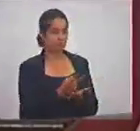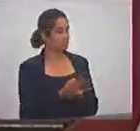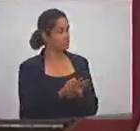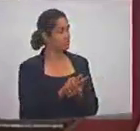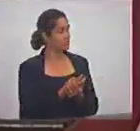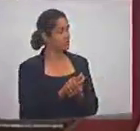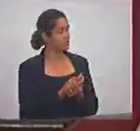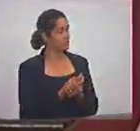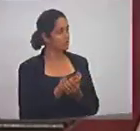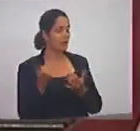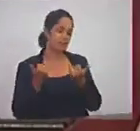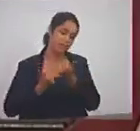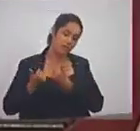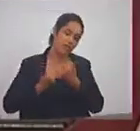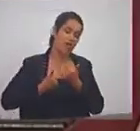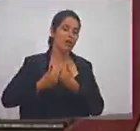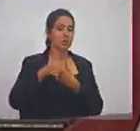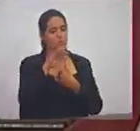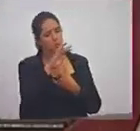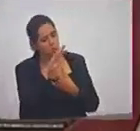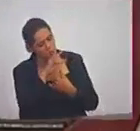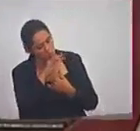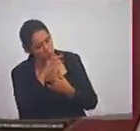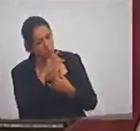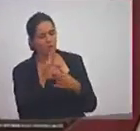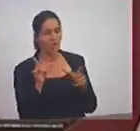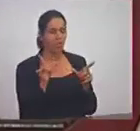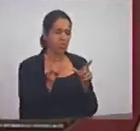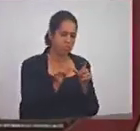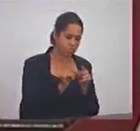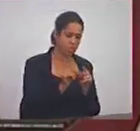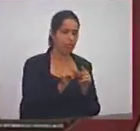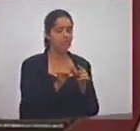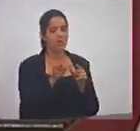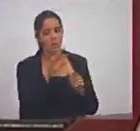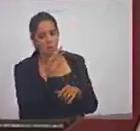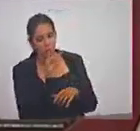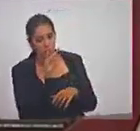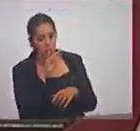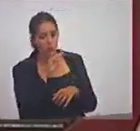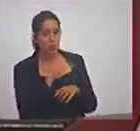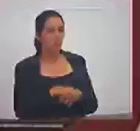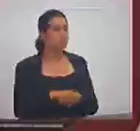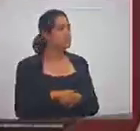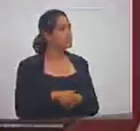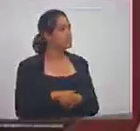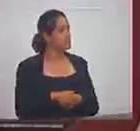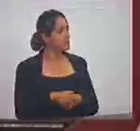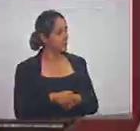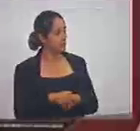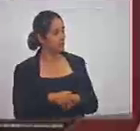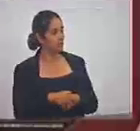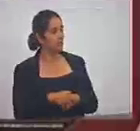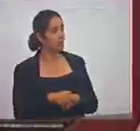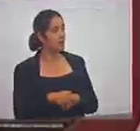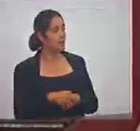a cesta básica era deficitária, que ela era ruim, depois, quando eu apertei um pouco, ele já falou que era em baixa quantidade, que era muito